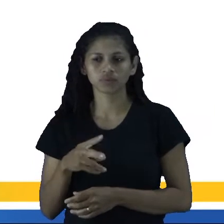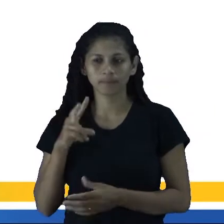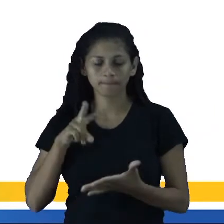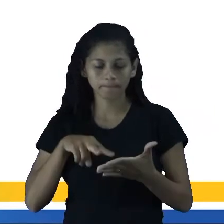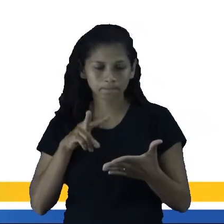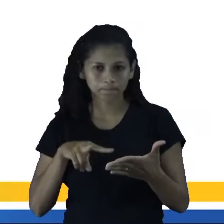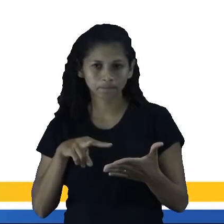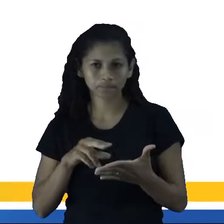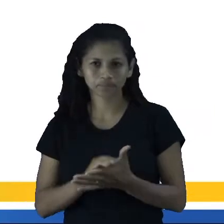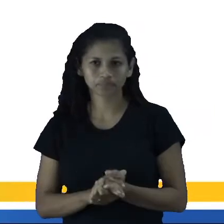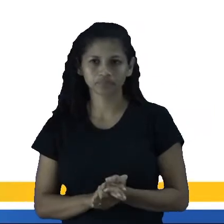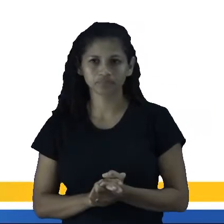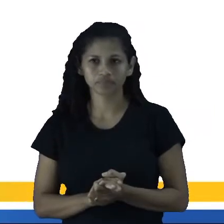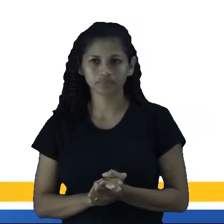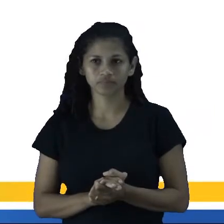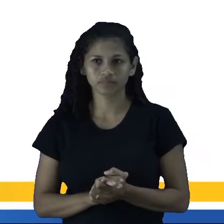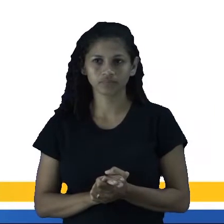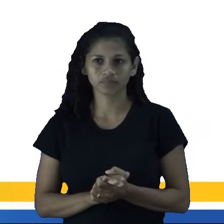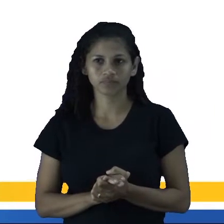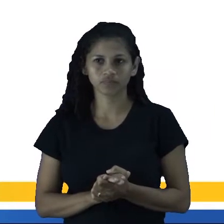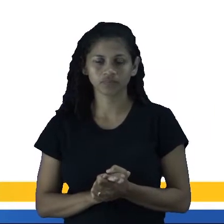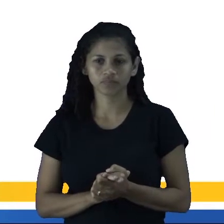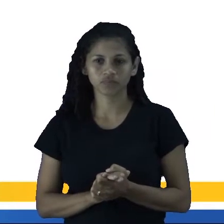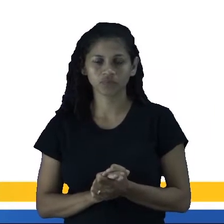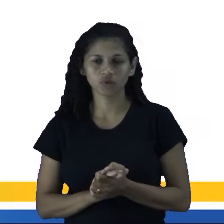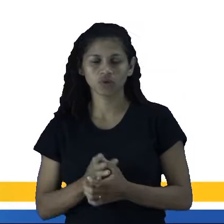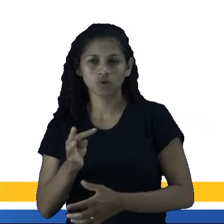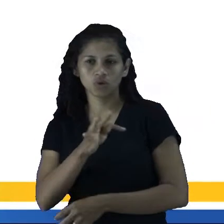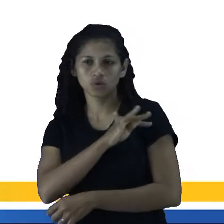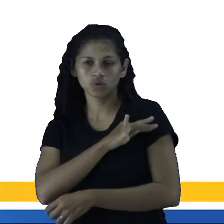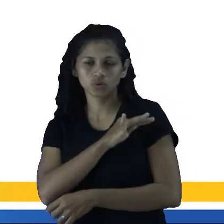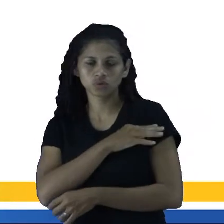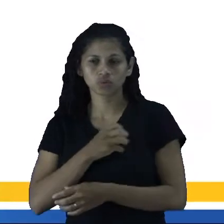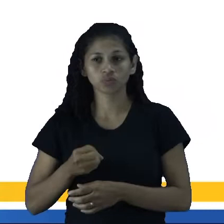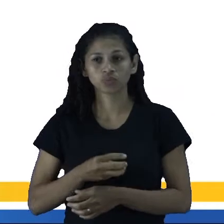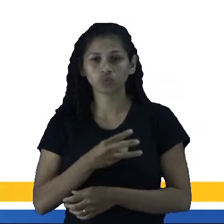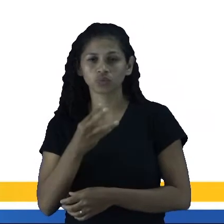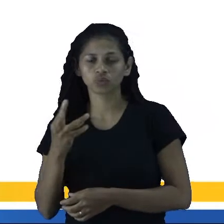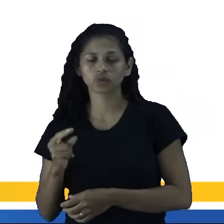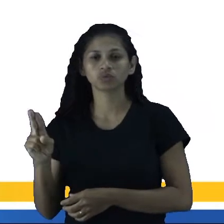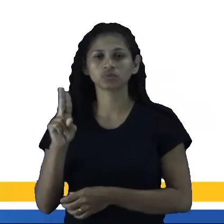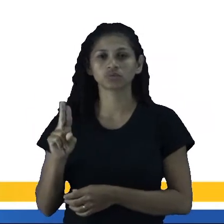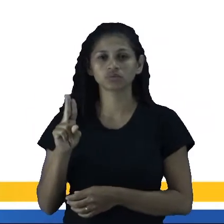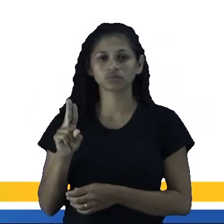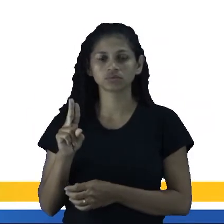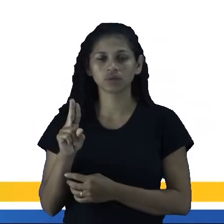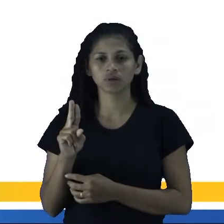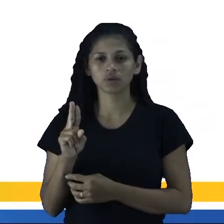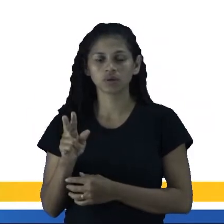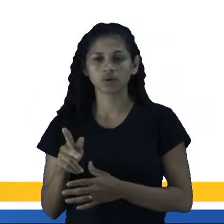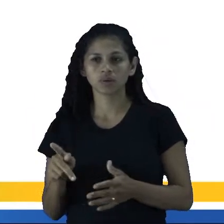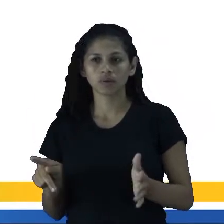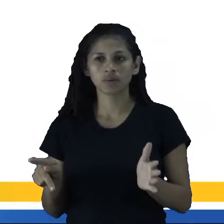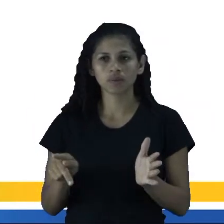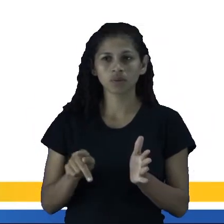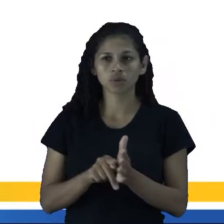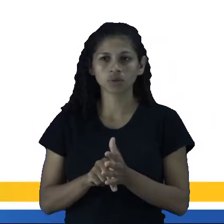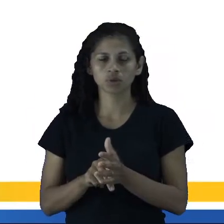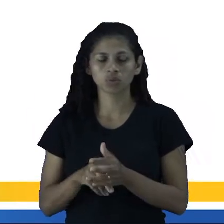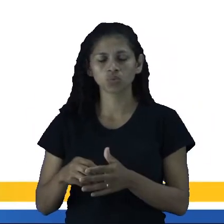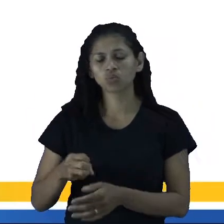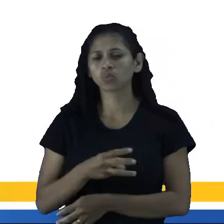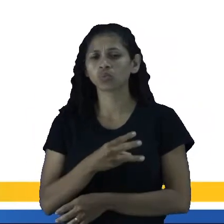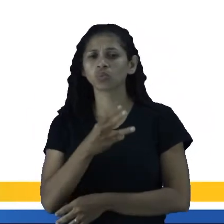pessoal, nesse caso aqui, ó. É uma técnica de contagem utilizada para determinar quantas